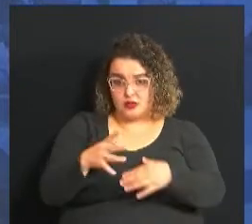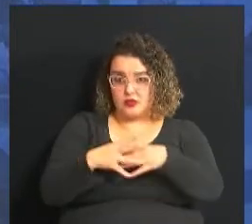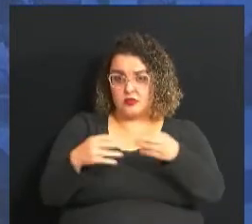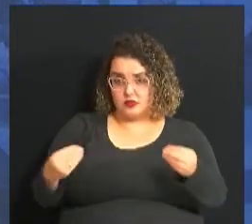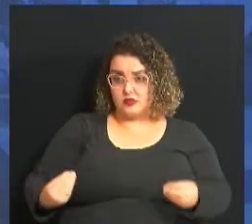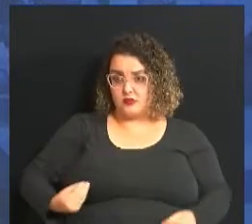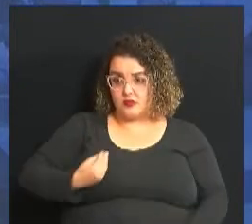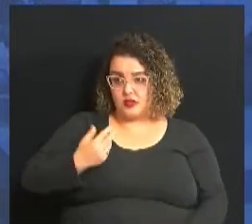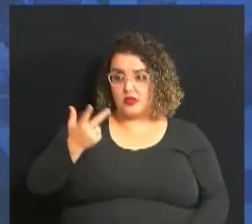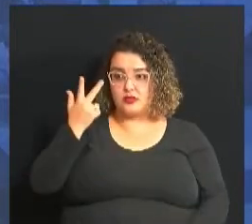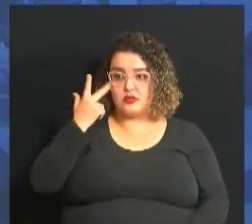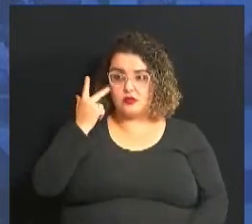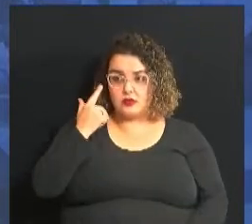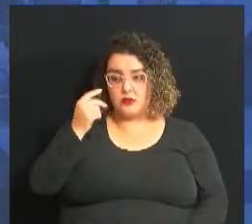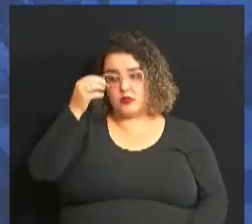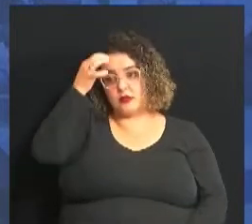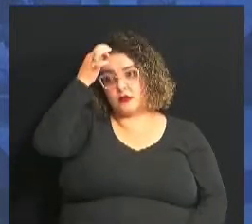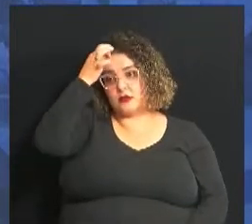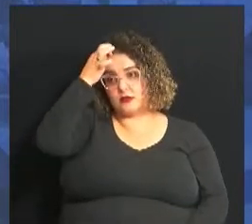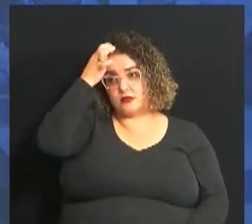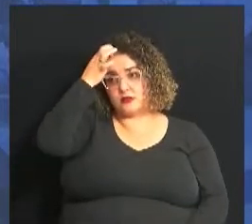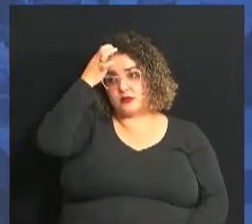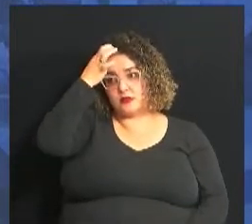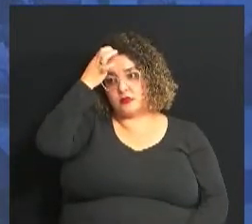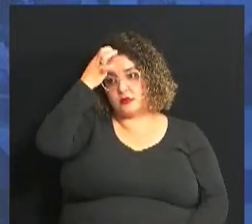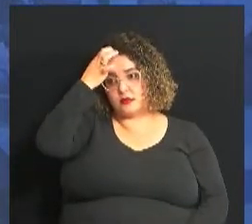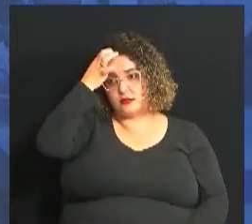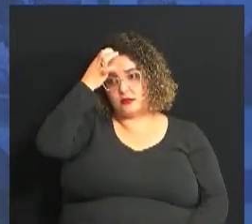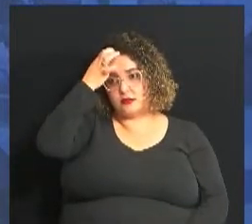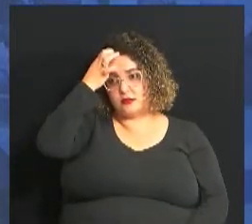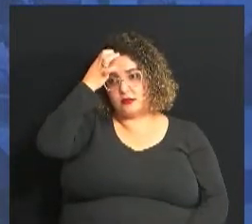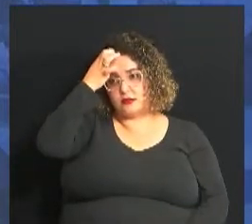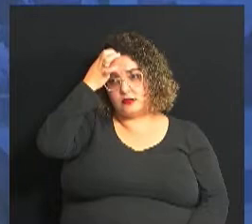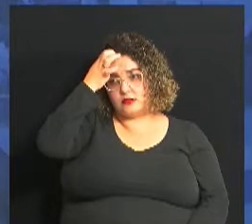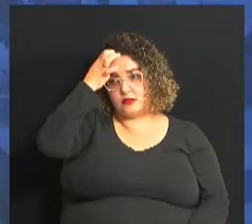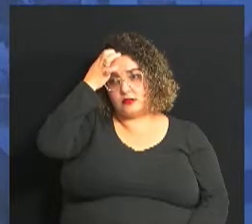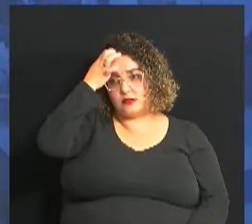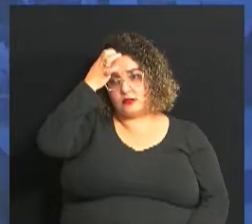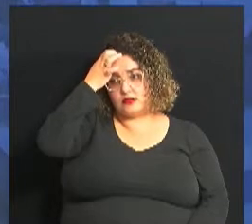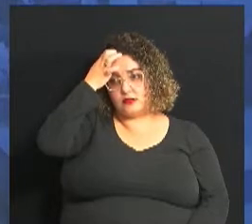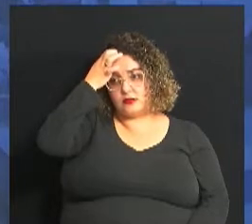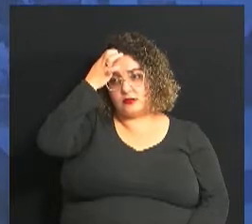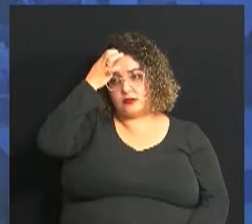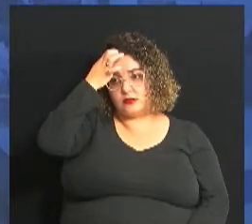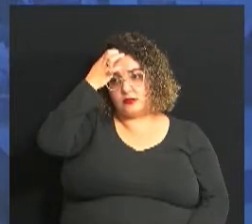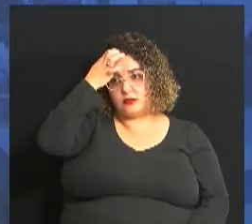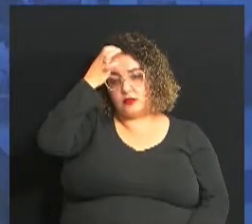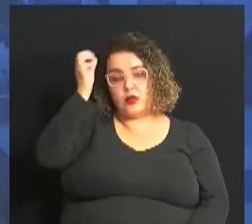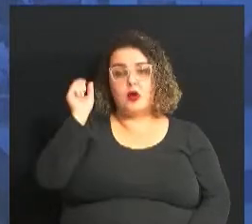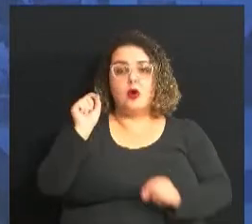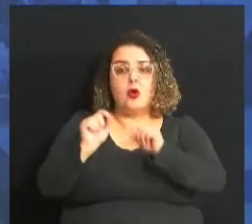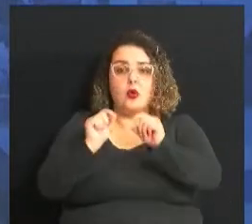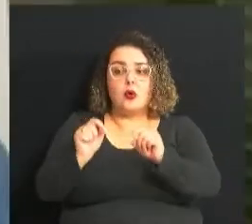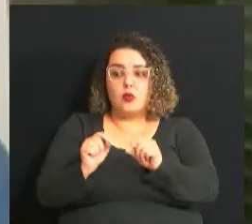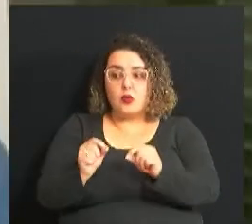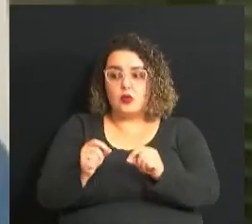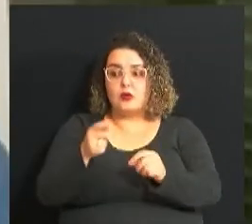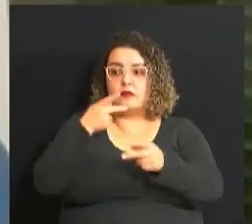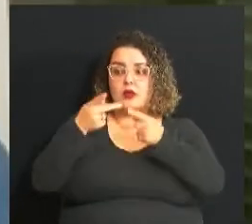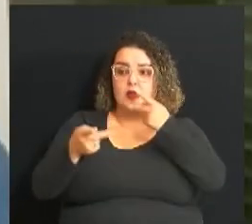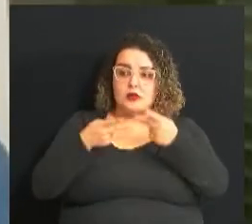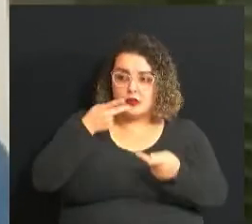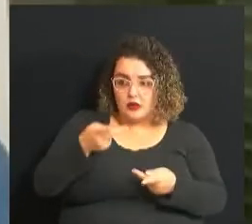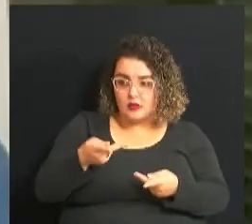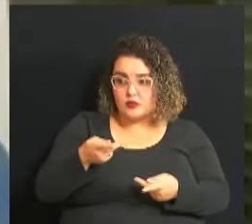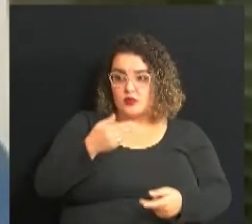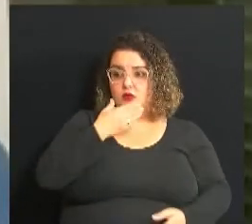normal? O que a gente preconiza é que o homem procure, no caso do câncer